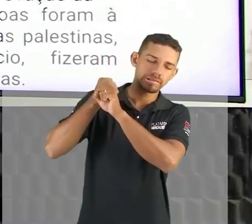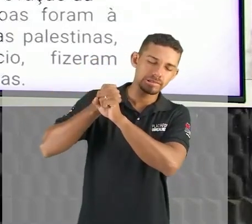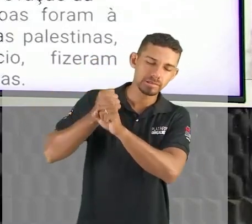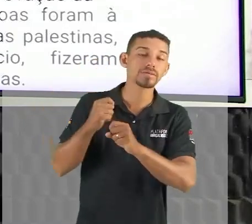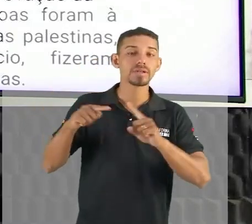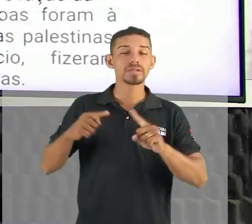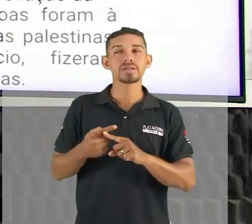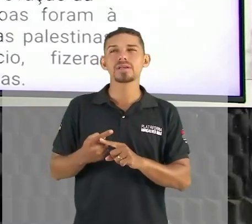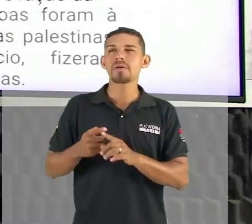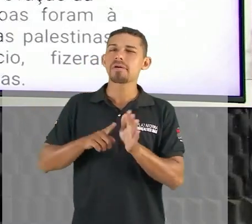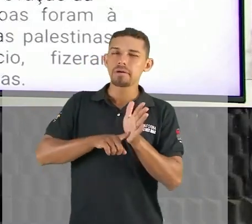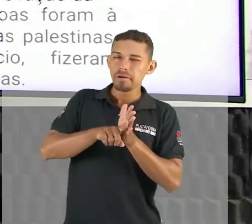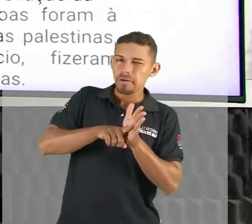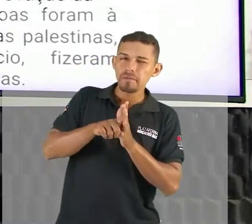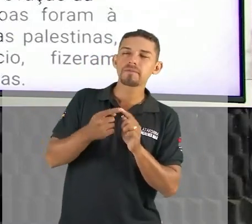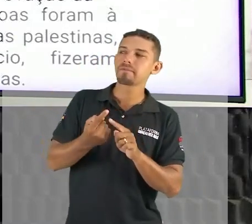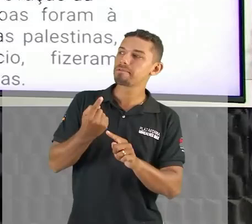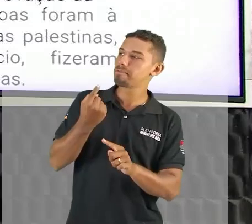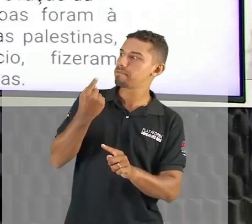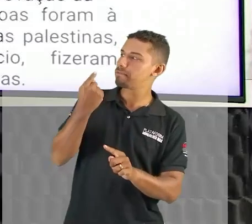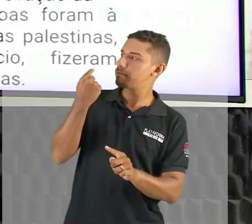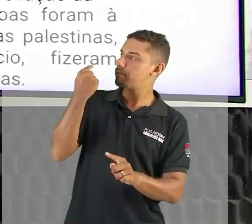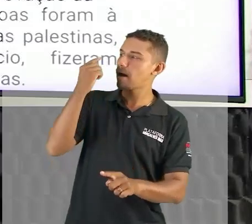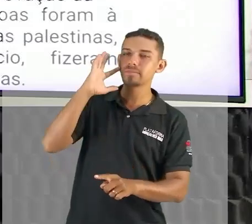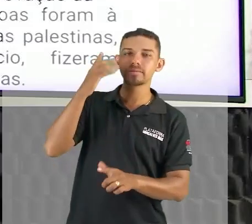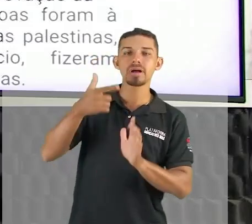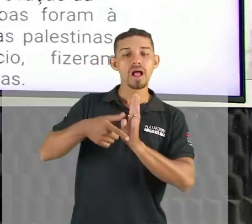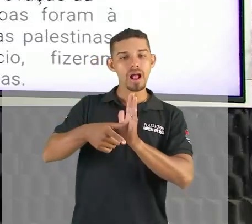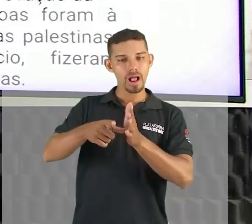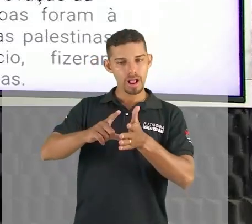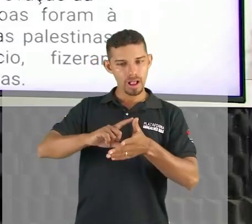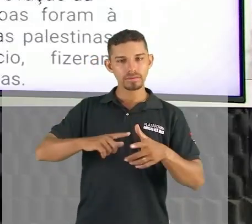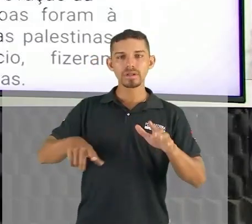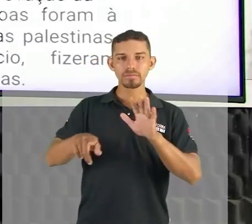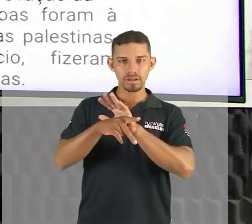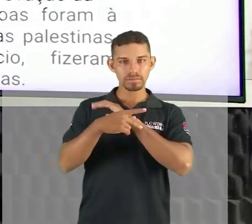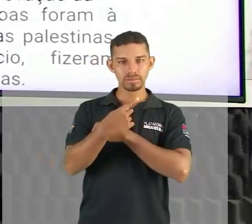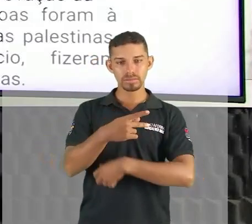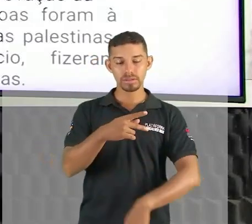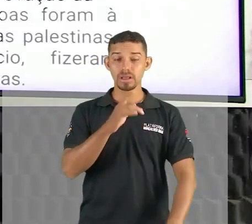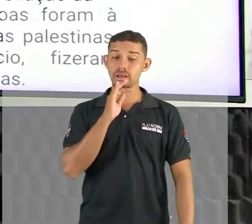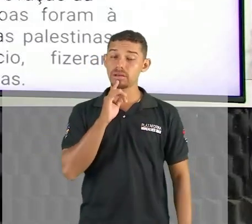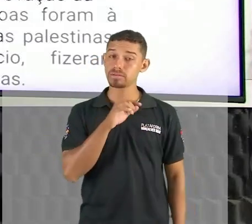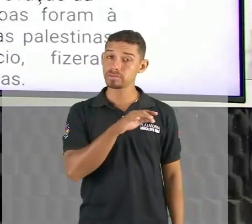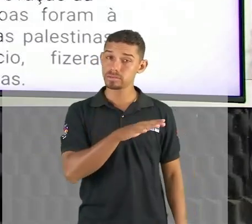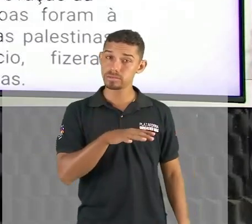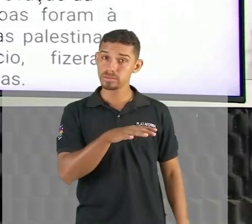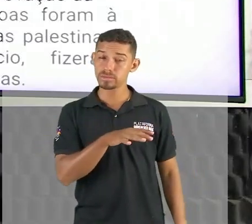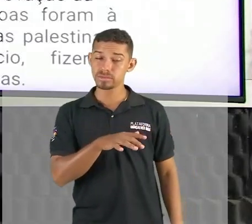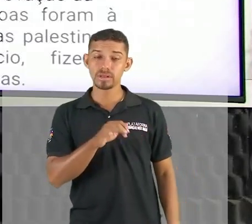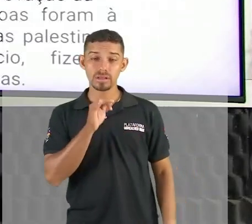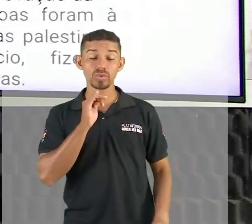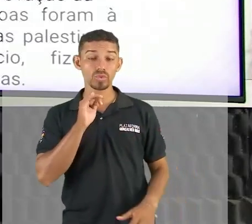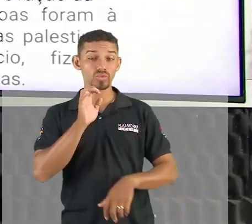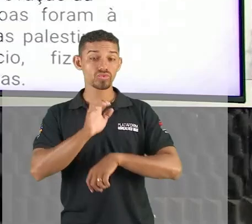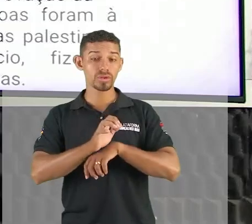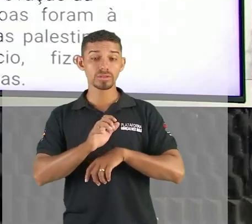remontar para trás, é uma tensão que até antecede mesmo a própria criação né, do Estado de Israel, né,